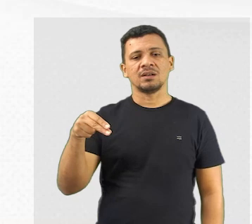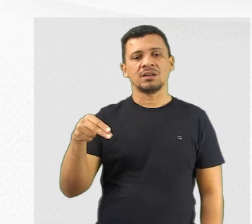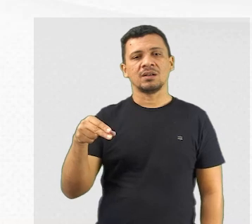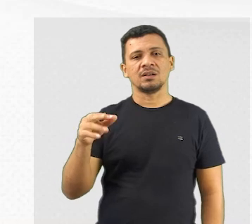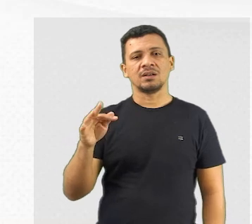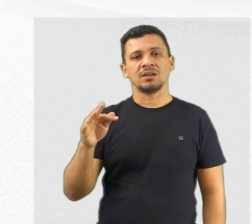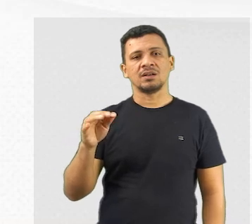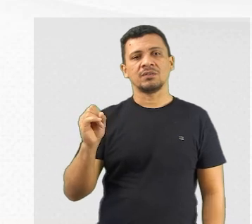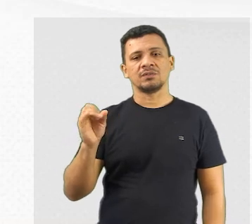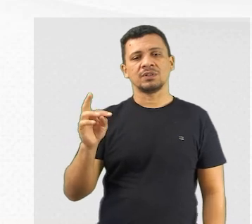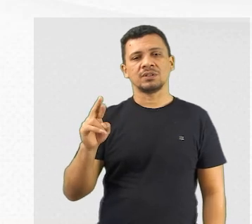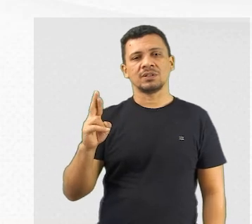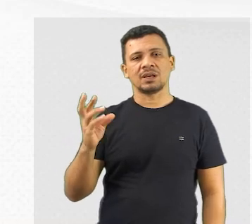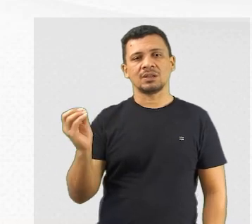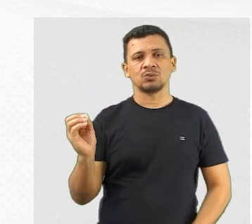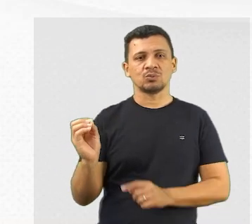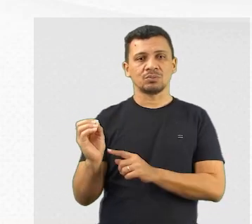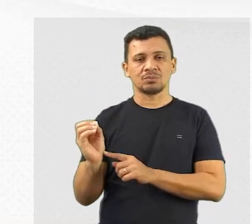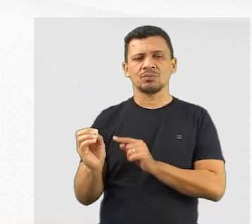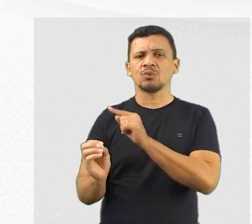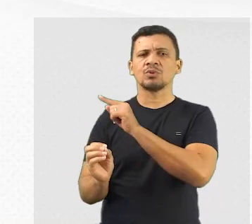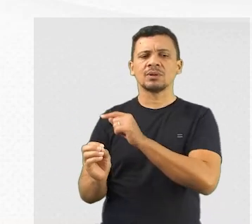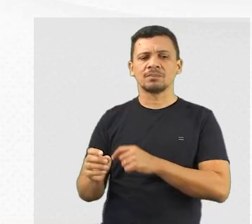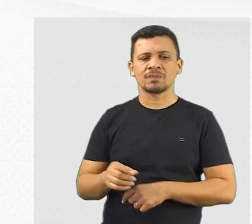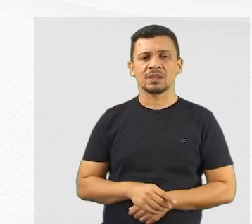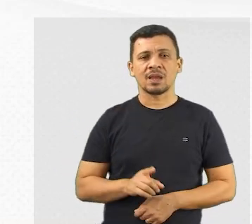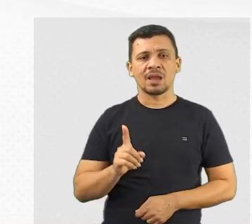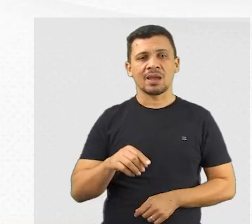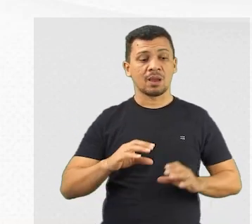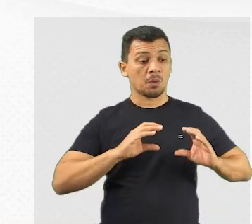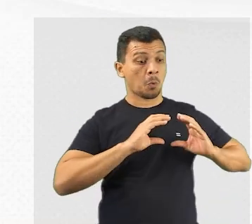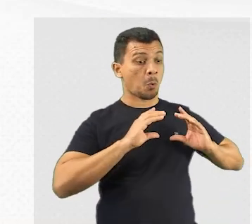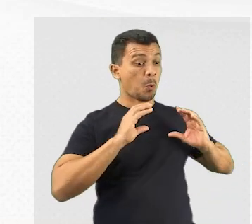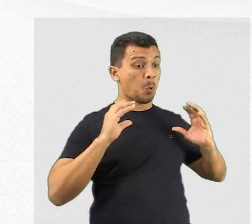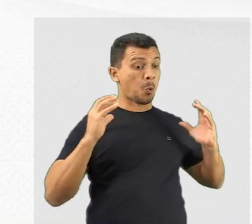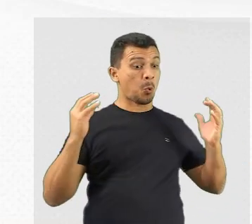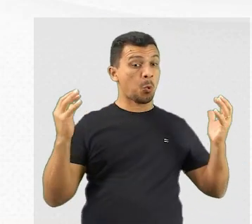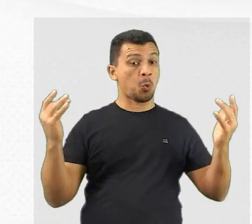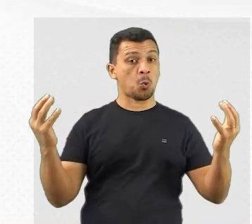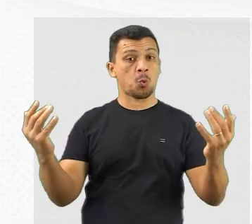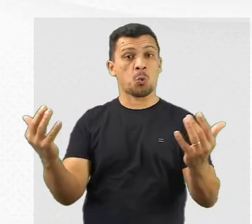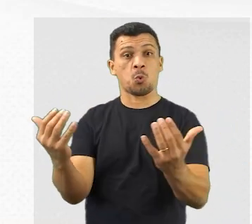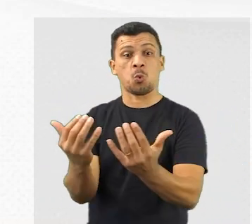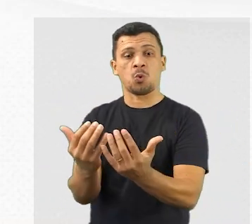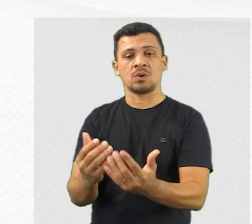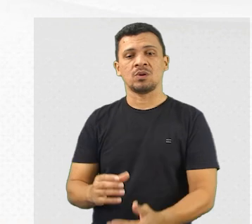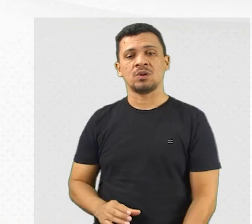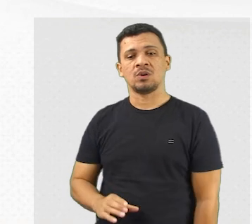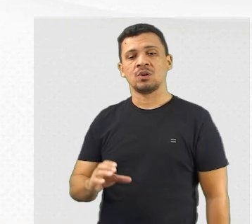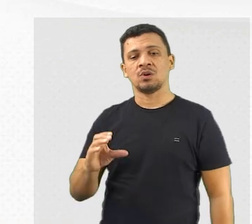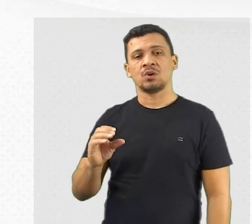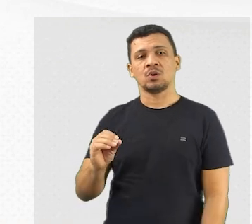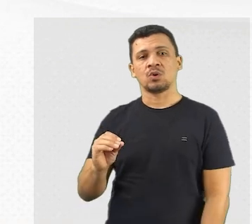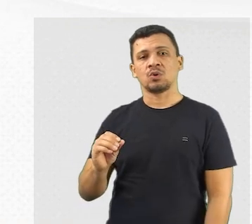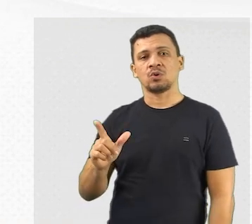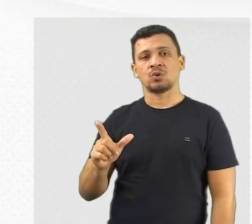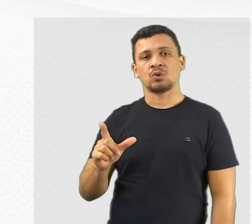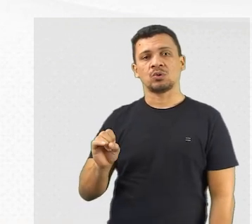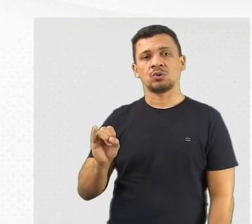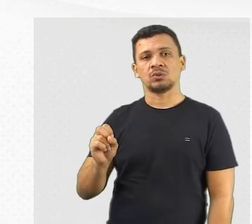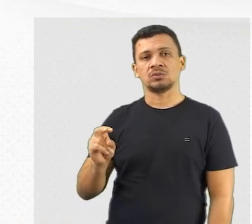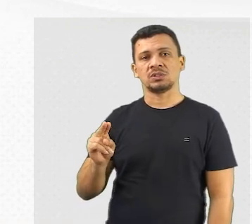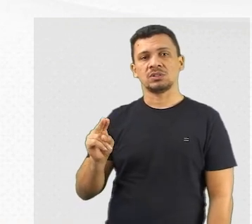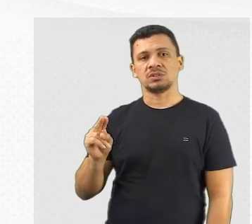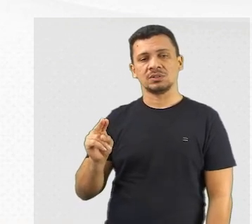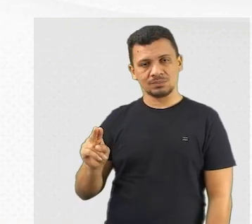aqui, exatamente. Esse aqui é o Coliseu, ou Coliseum. Por quê? Porque na entrada tinha uma estátua gigante,